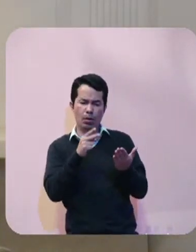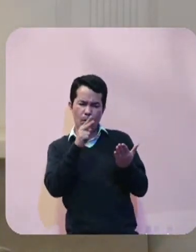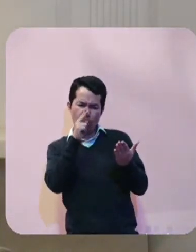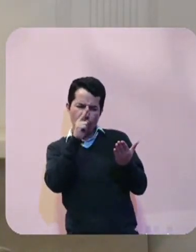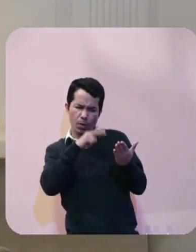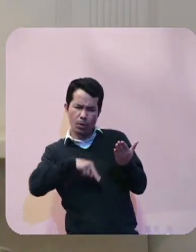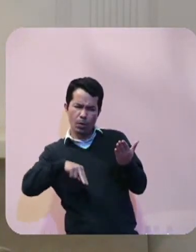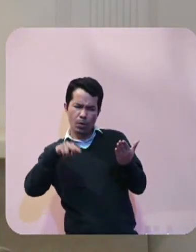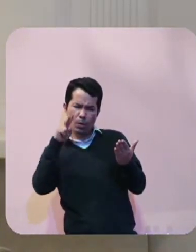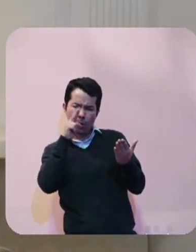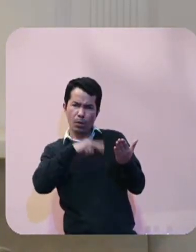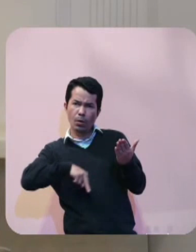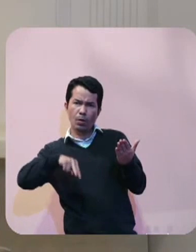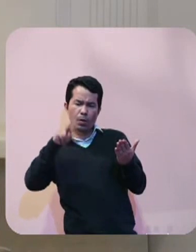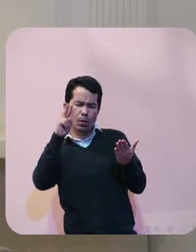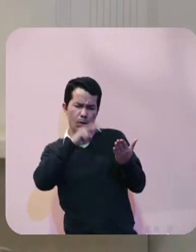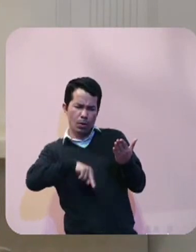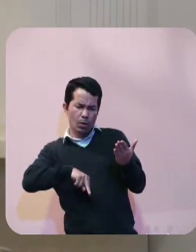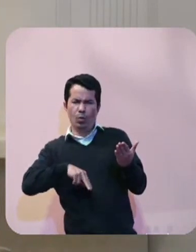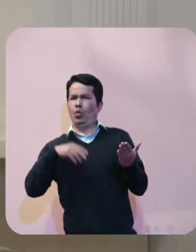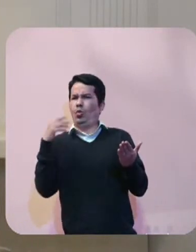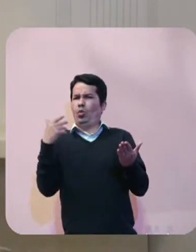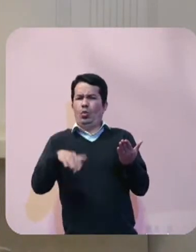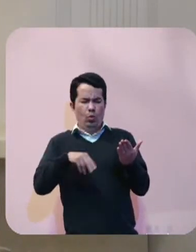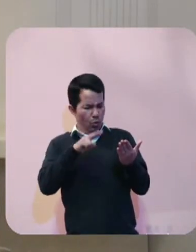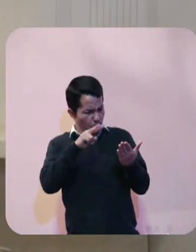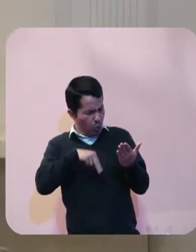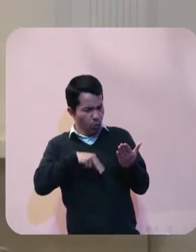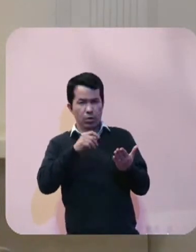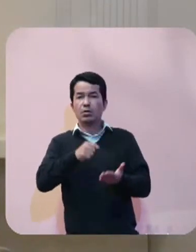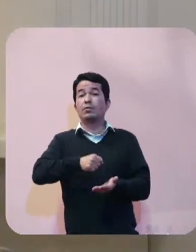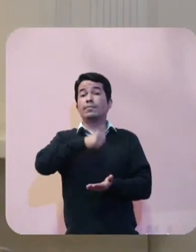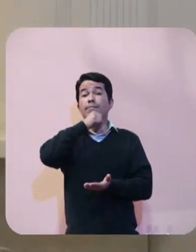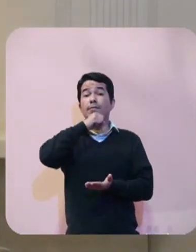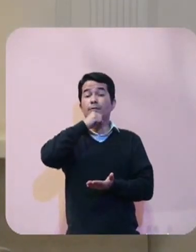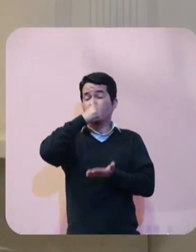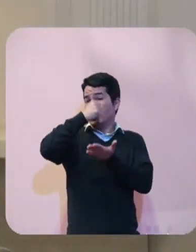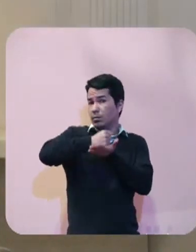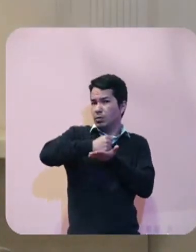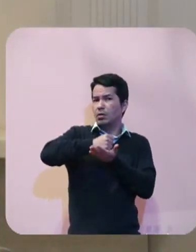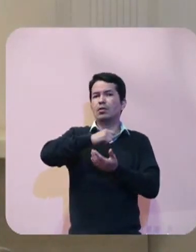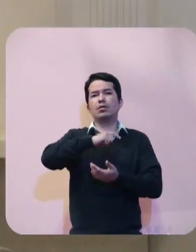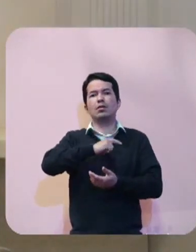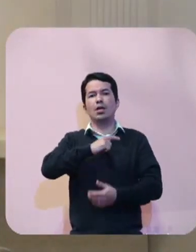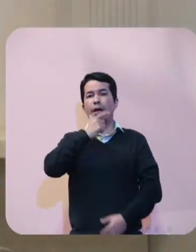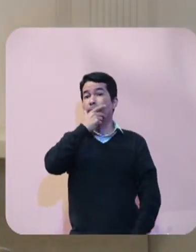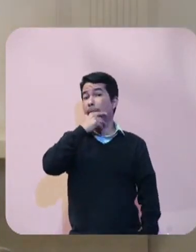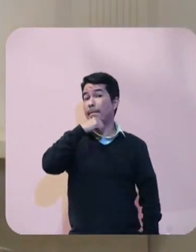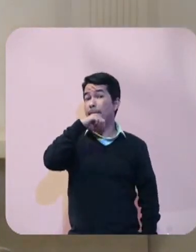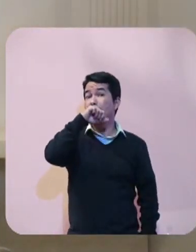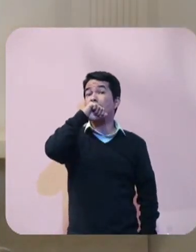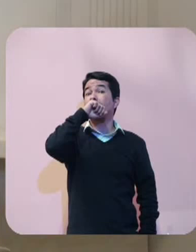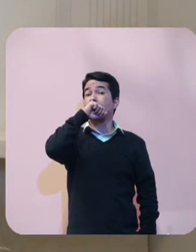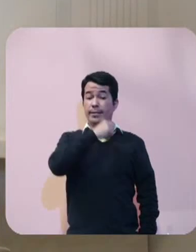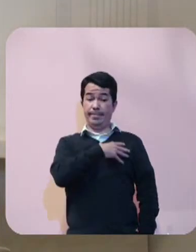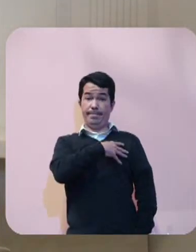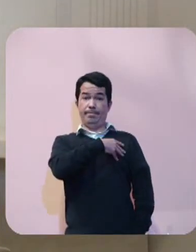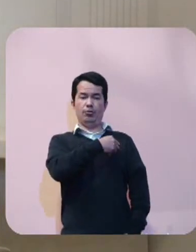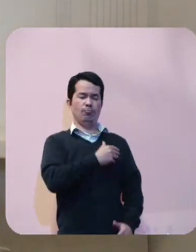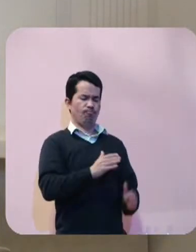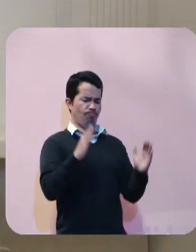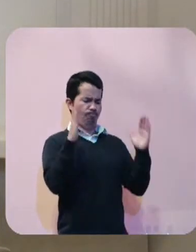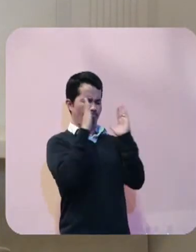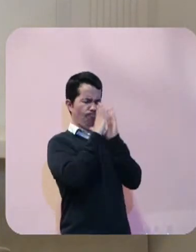da Bíblia, você vai perceber como a oração de bênção do pai para com o filho era algo tão